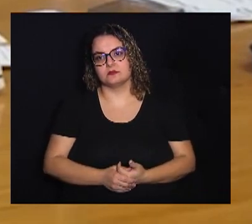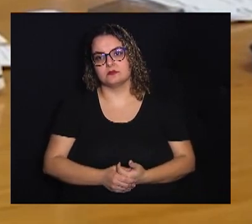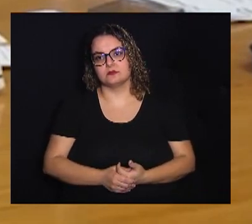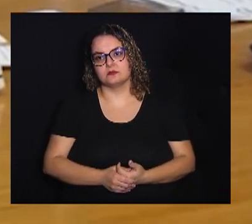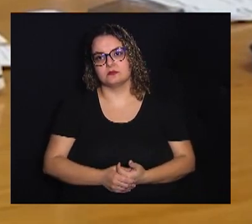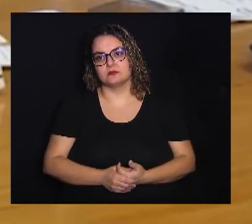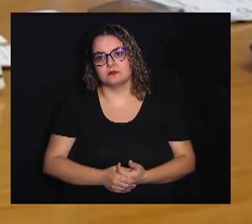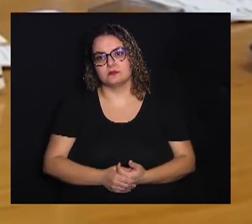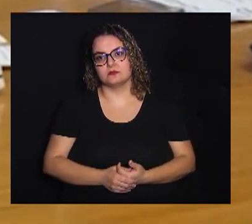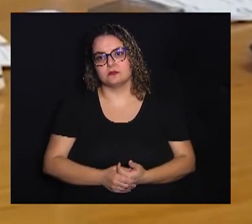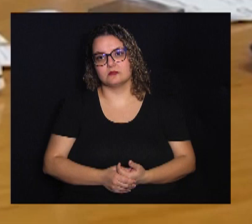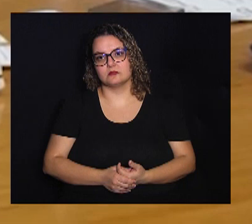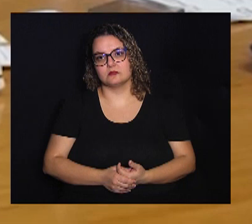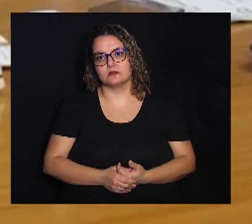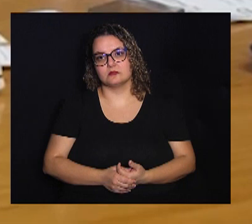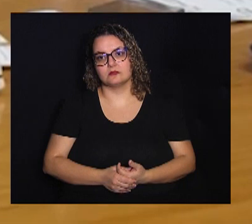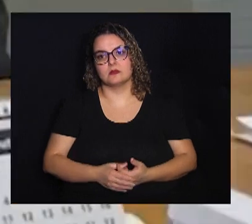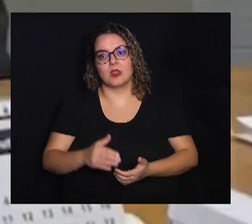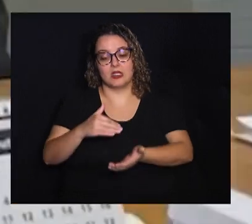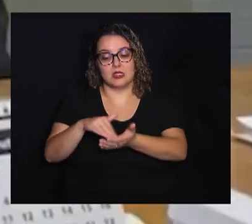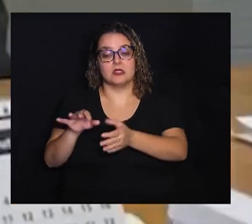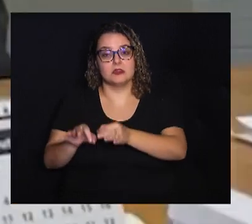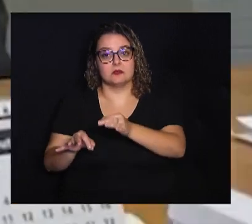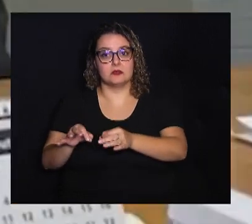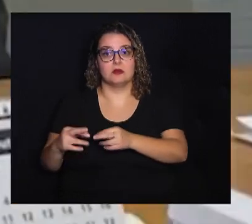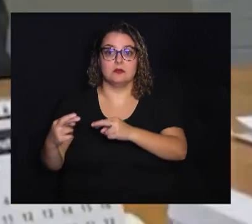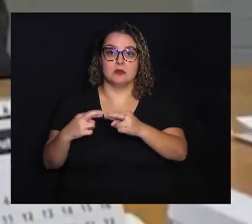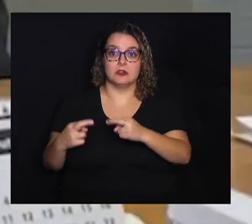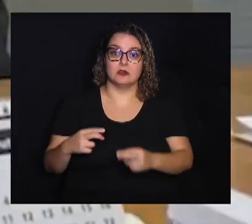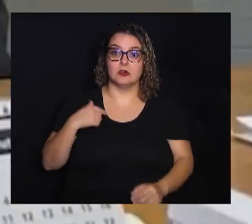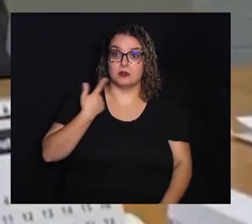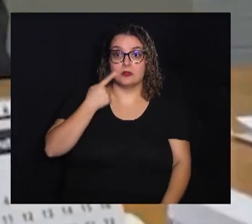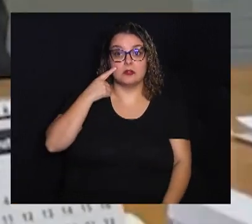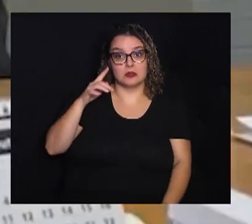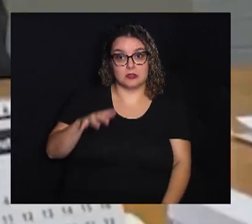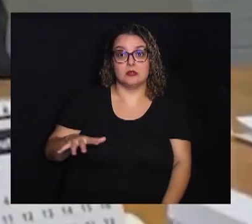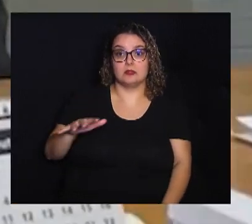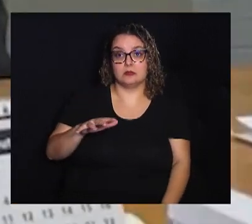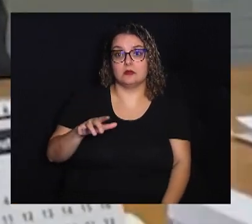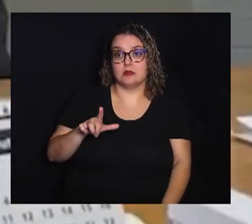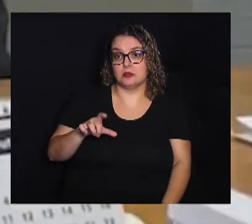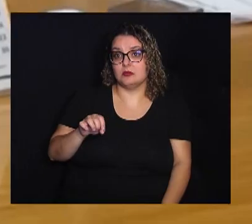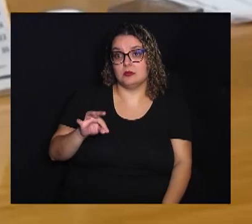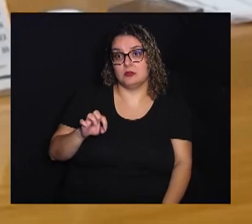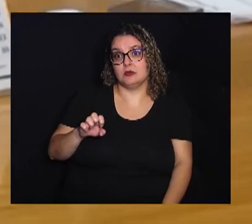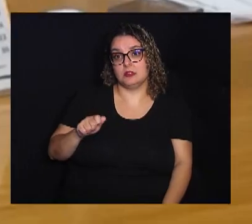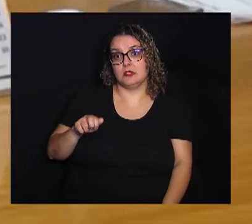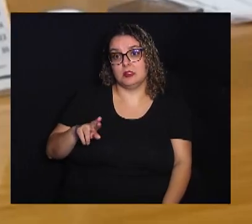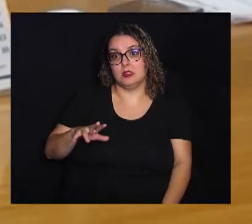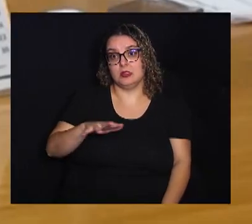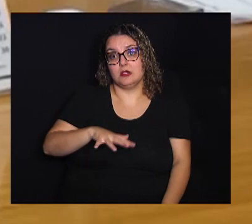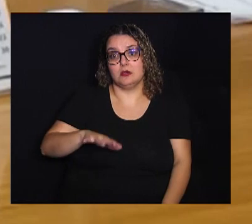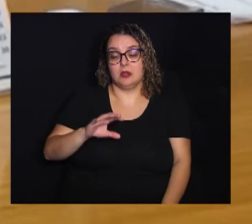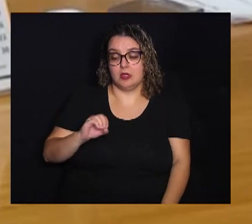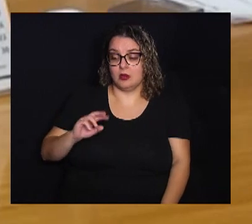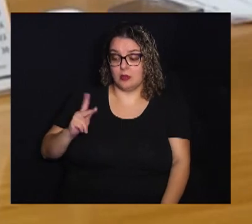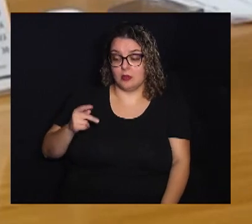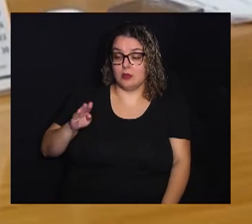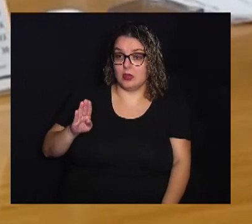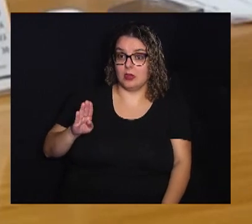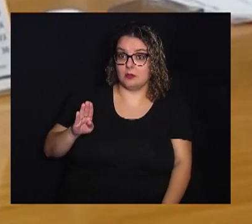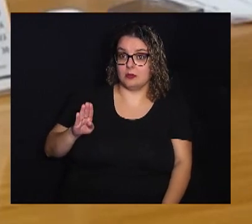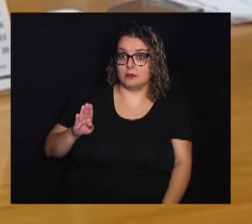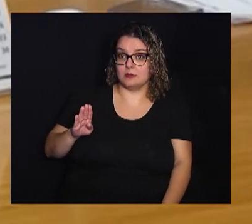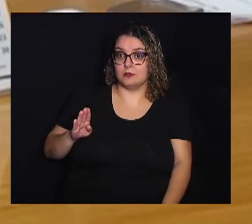uma análise da Secretaria de Justiça. Nossa intenção é lotear aquela área lá. A Coab